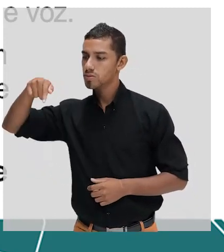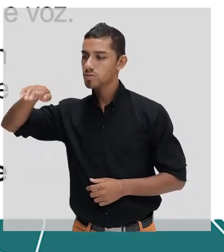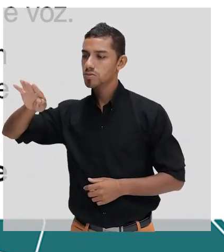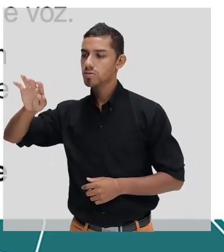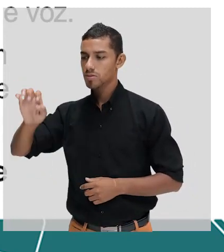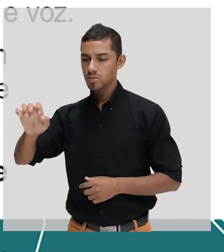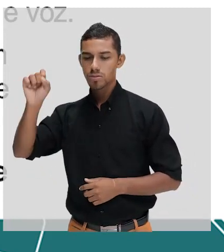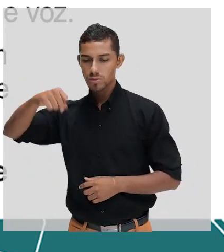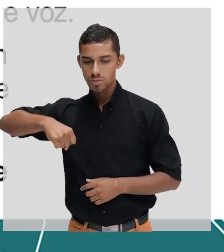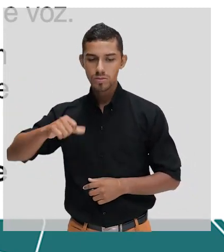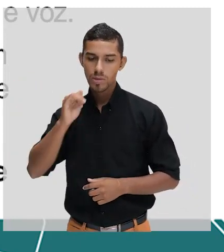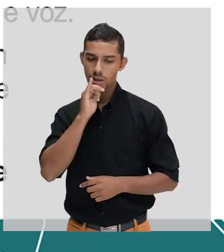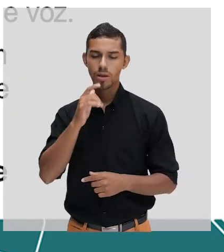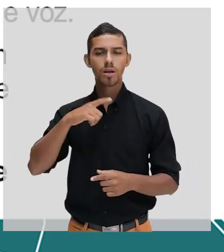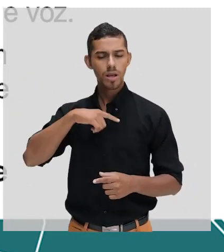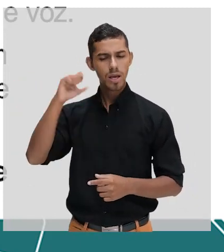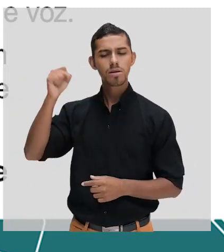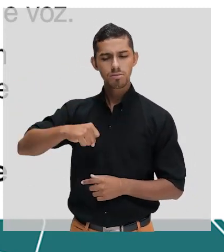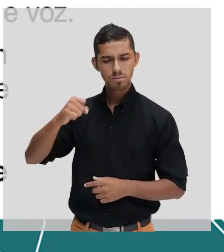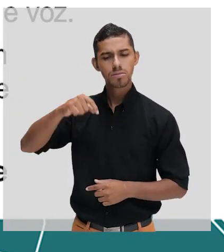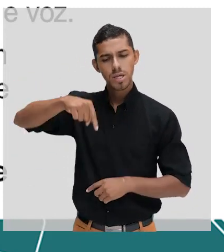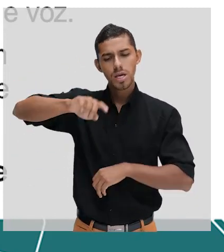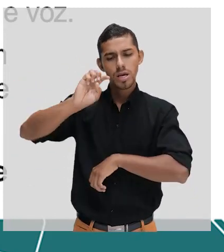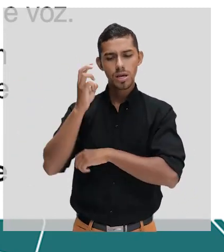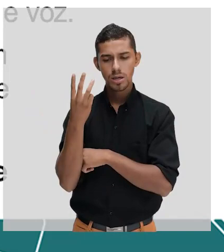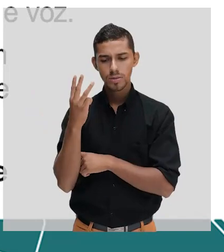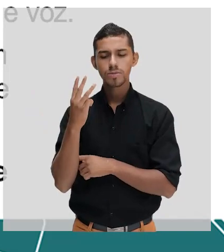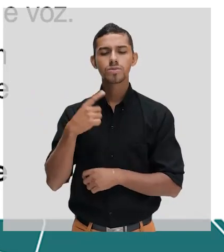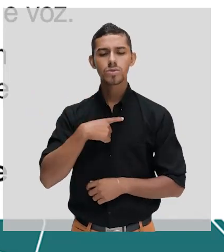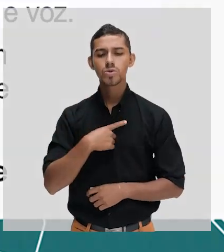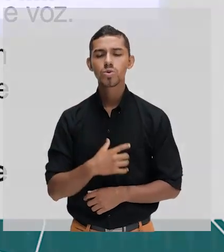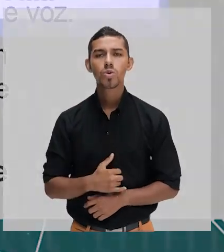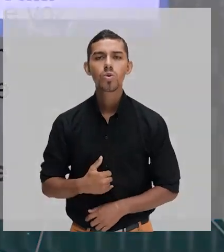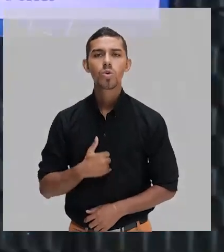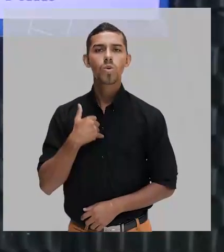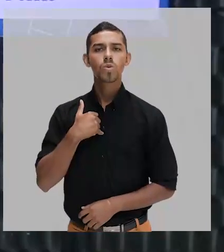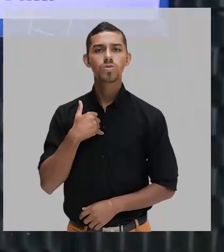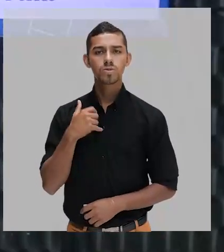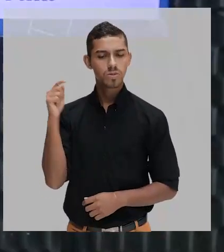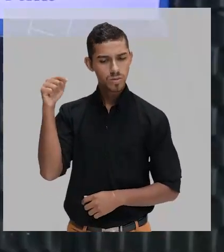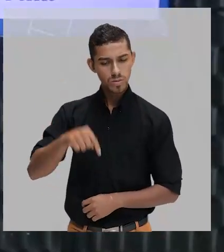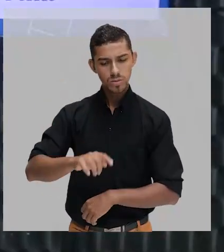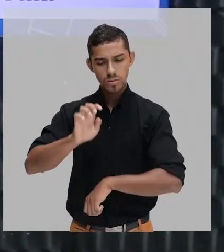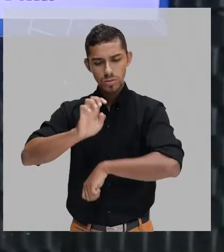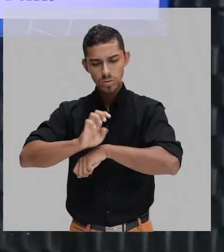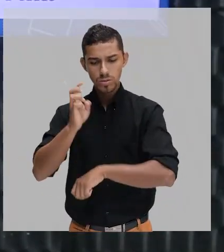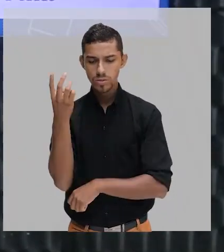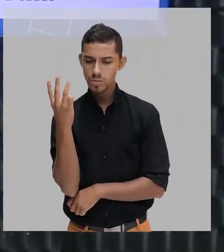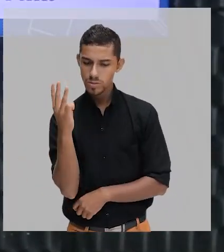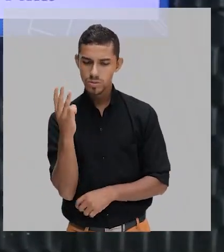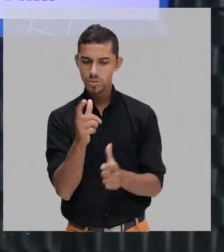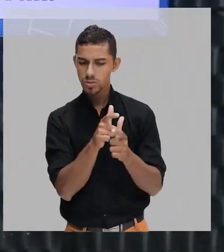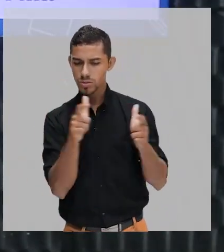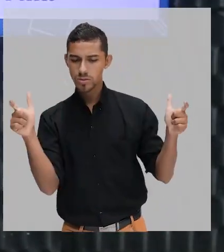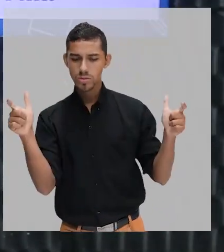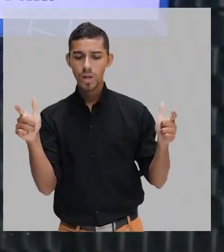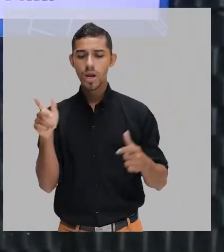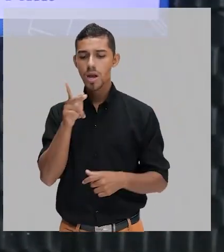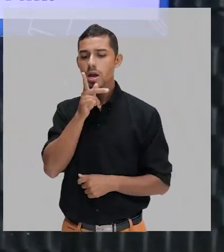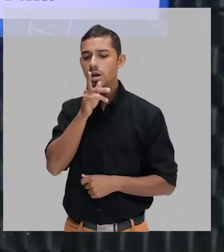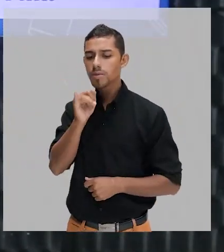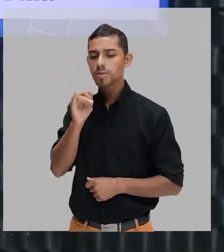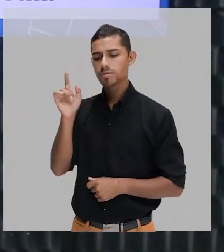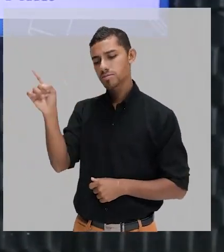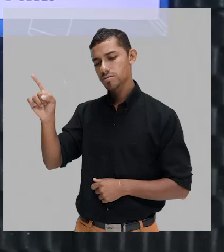prazer em dizer. Temos sotaque sim, e eu tenho orgulho de ter sotaque. Mas o estado do Maranhão é um estado gigantesco. E né, meu pai é da região